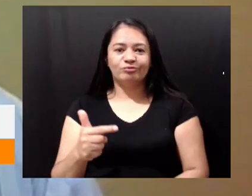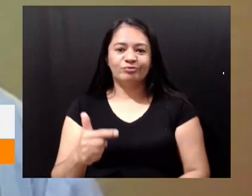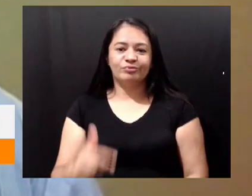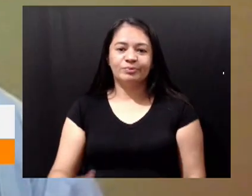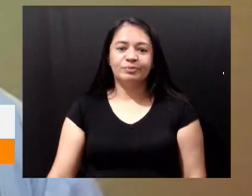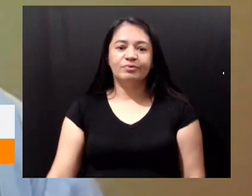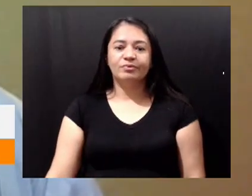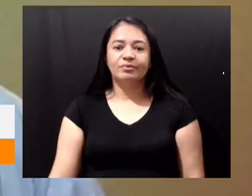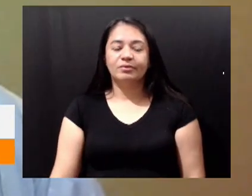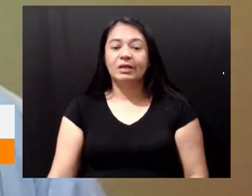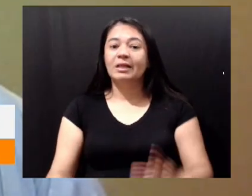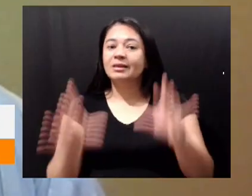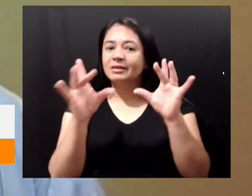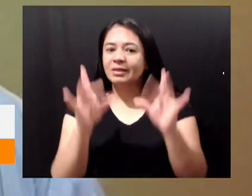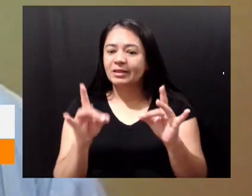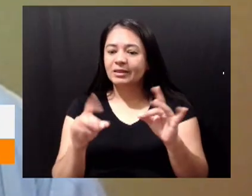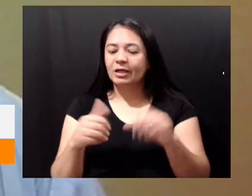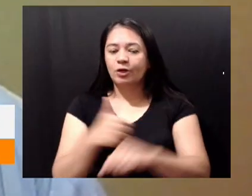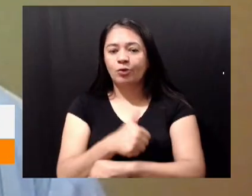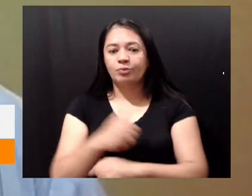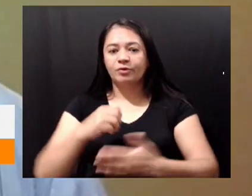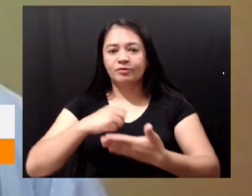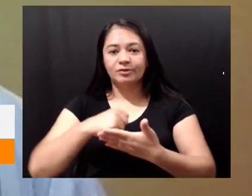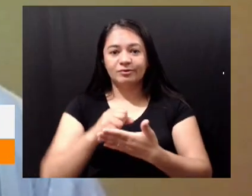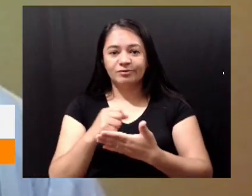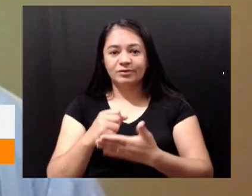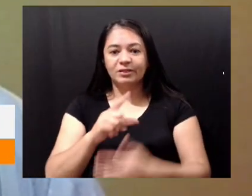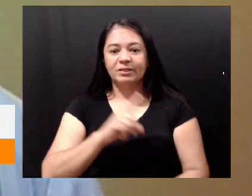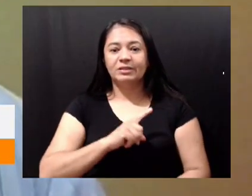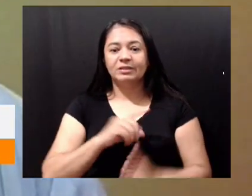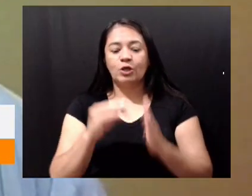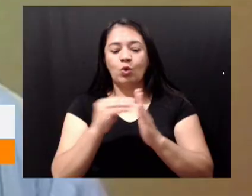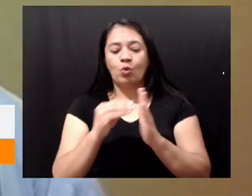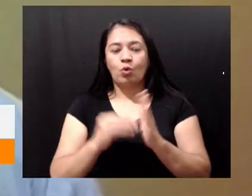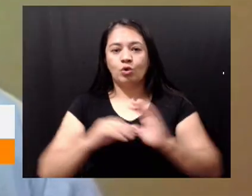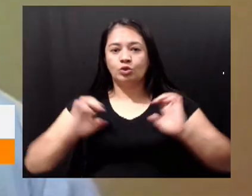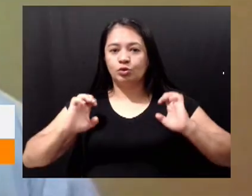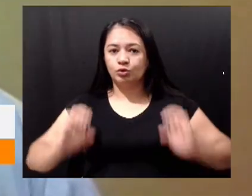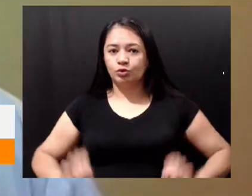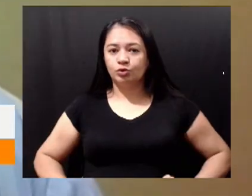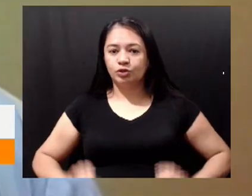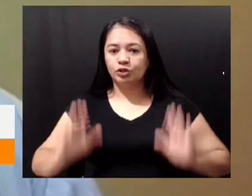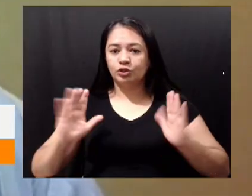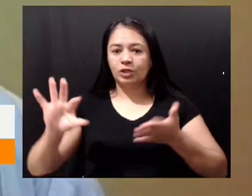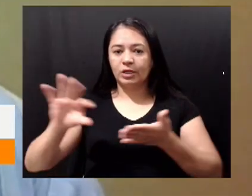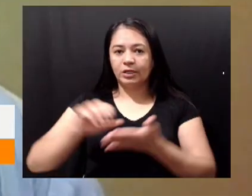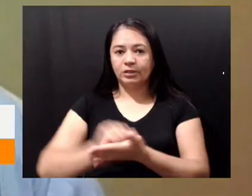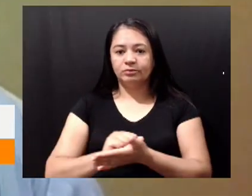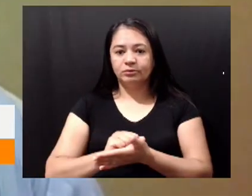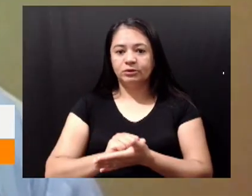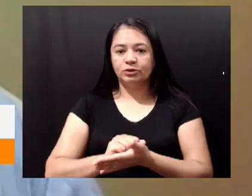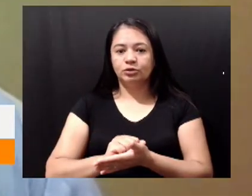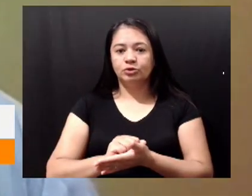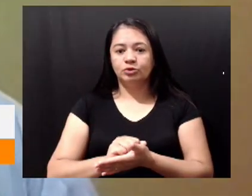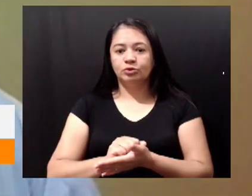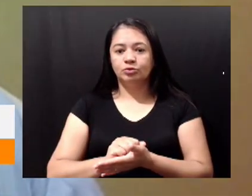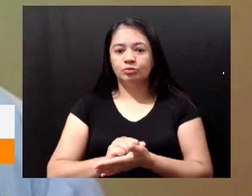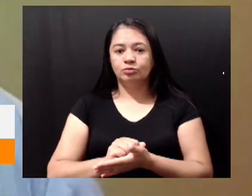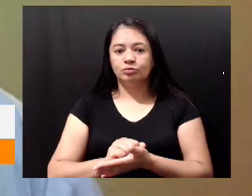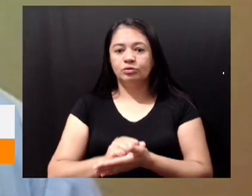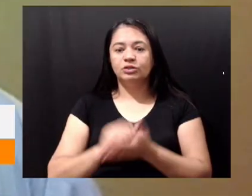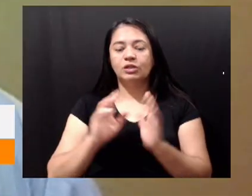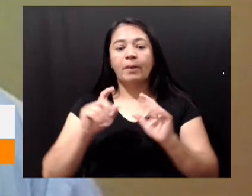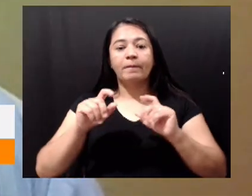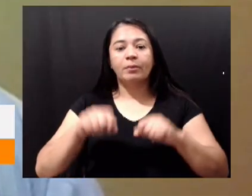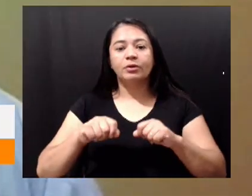o farmacêutico, ele tem um código de ética, ele está inscrito no Conselho Regional, ele é passível a